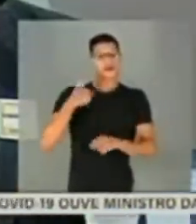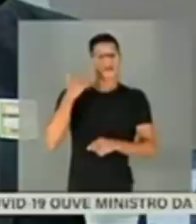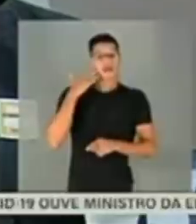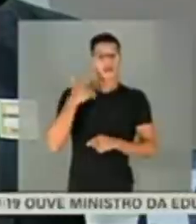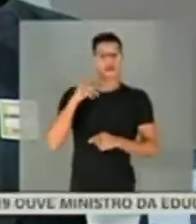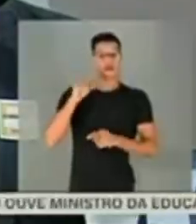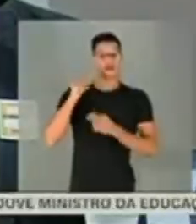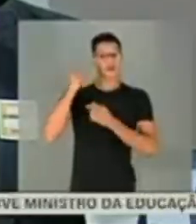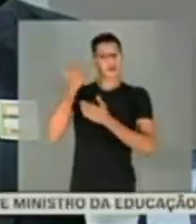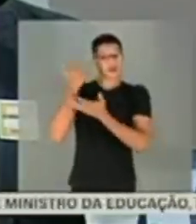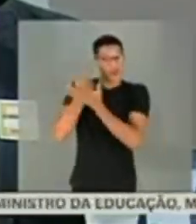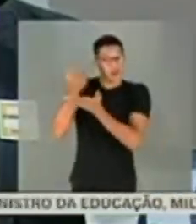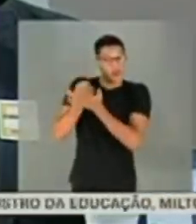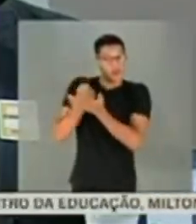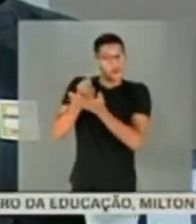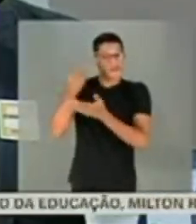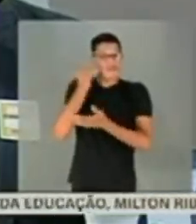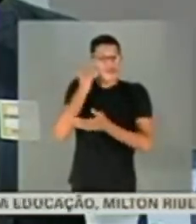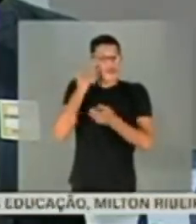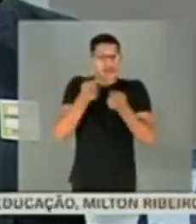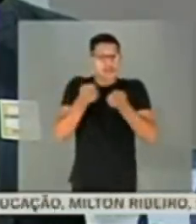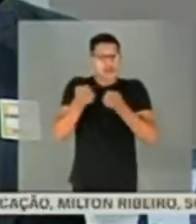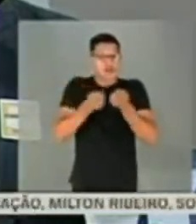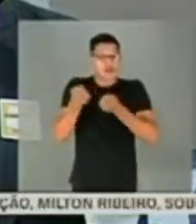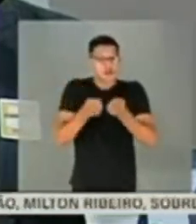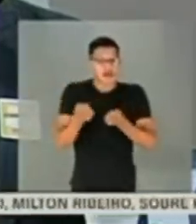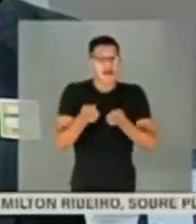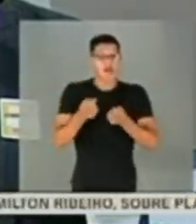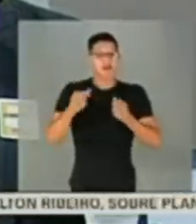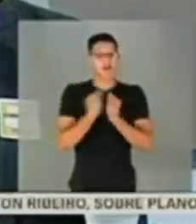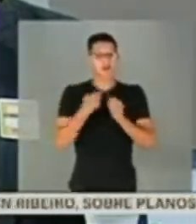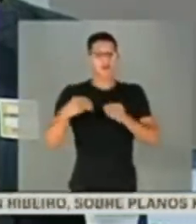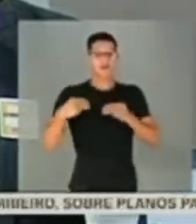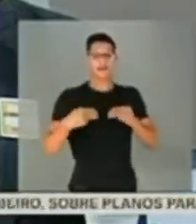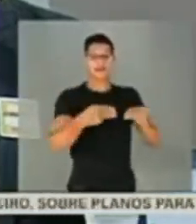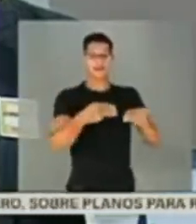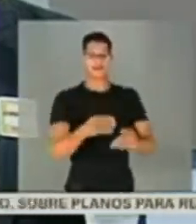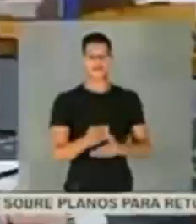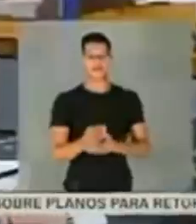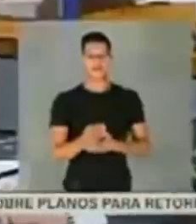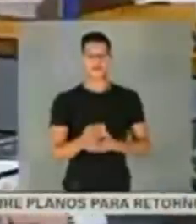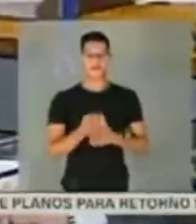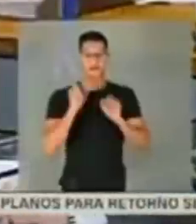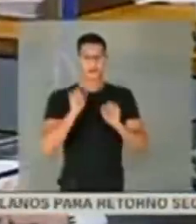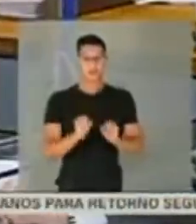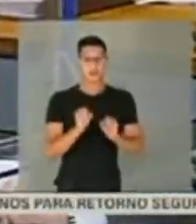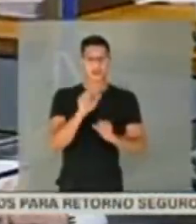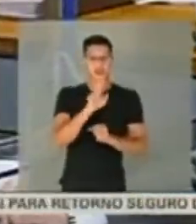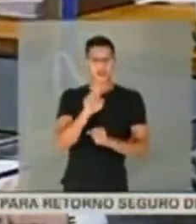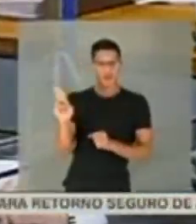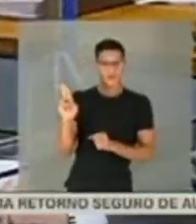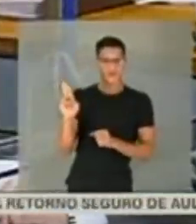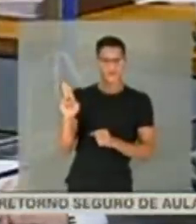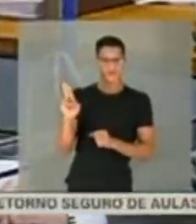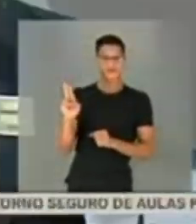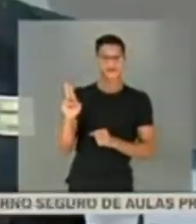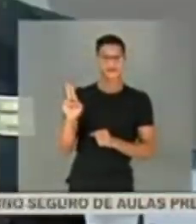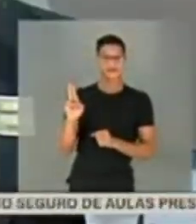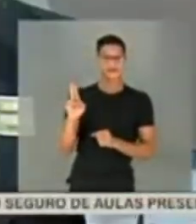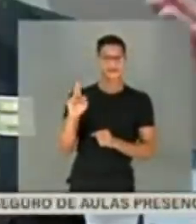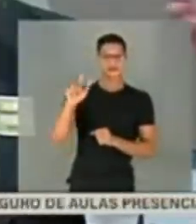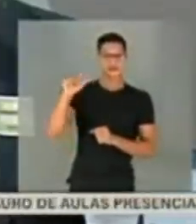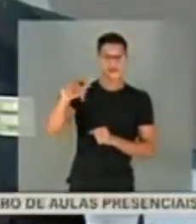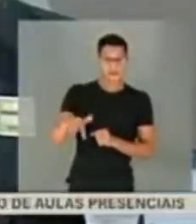áudio dele tentando negociar a vacina, a princípio, o Ministério. Pode declinar o nome dele? Pô, depois aqui que